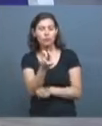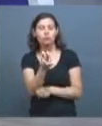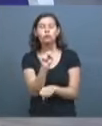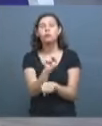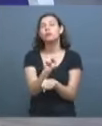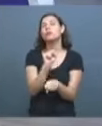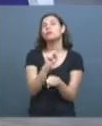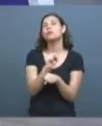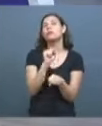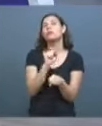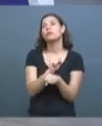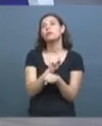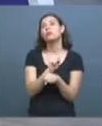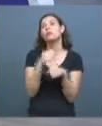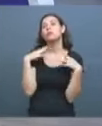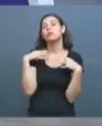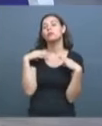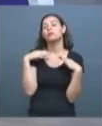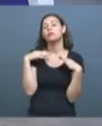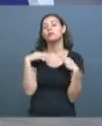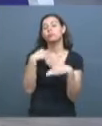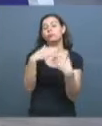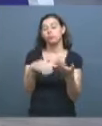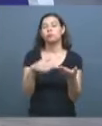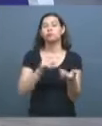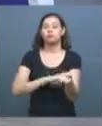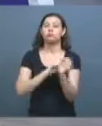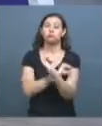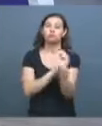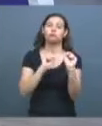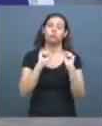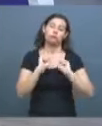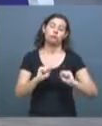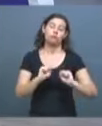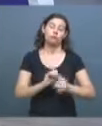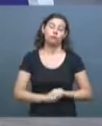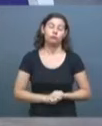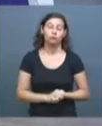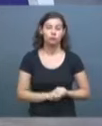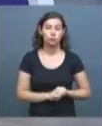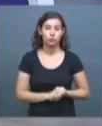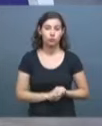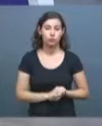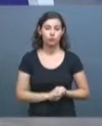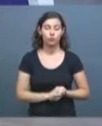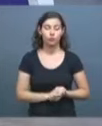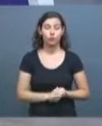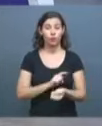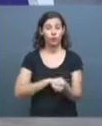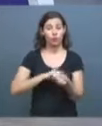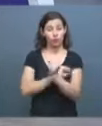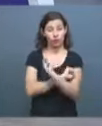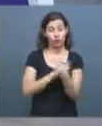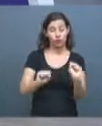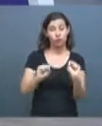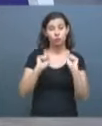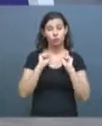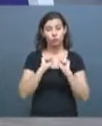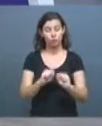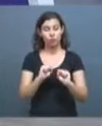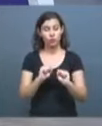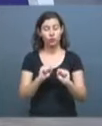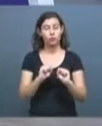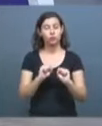parado, isso gera uma certa angústia e um estresse. Loucura. O estresse também ele pode gerar